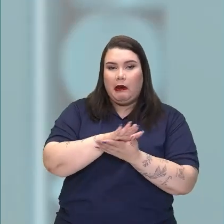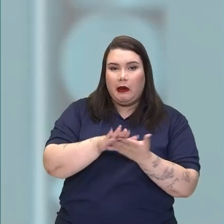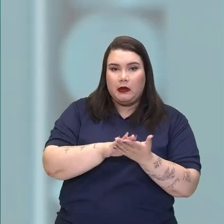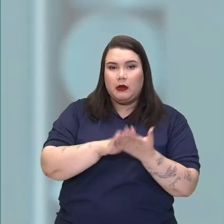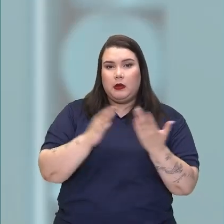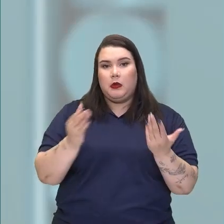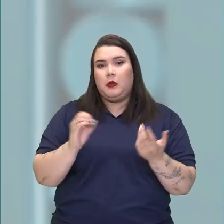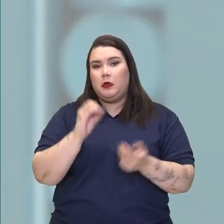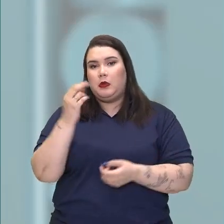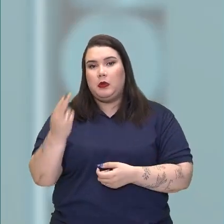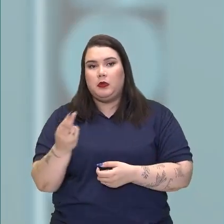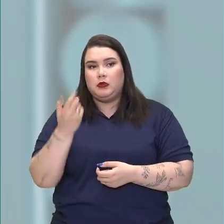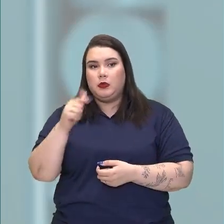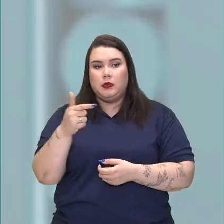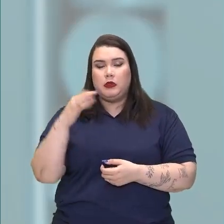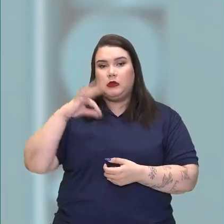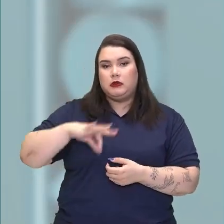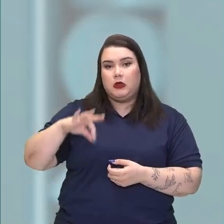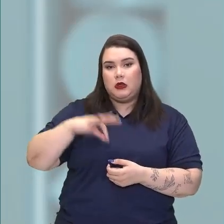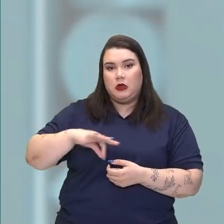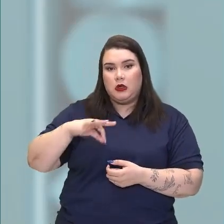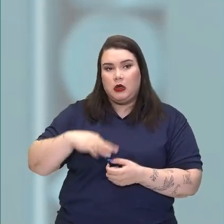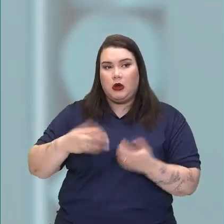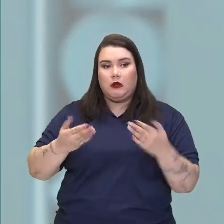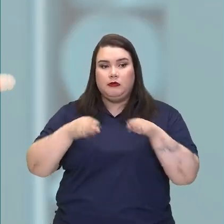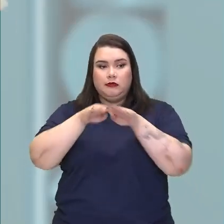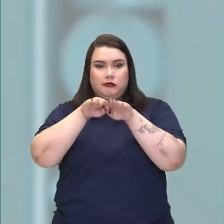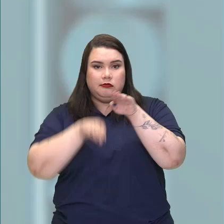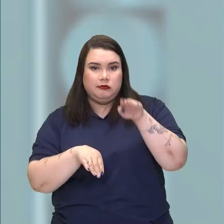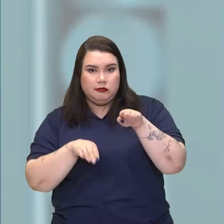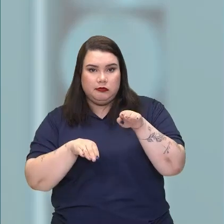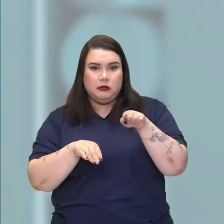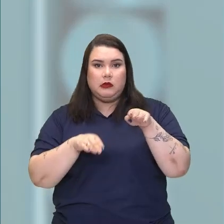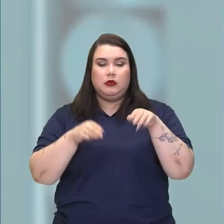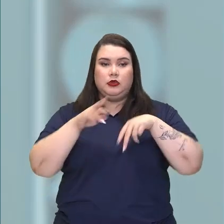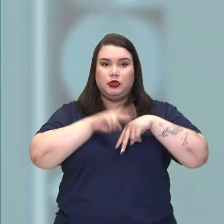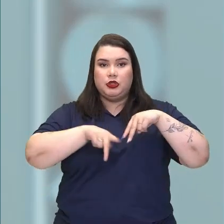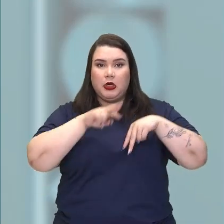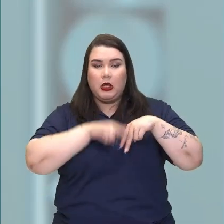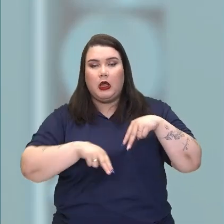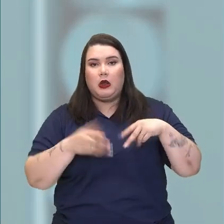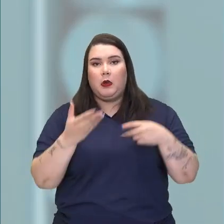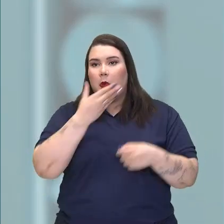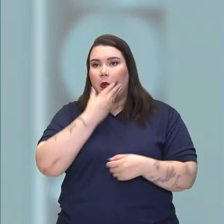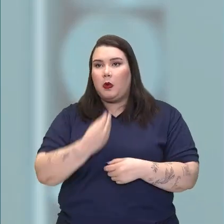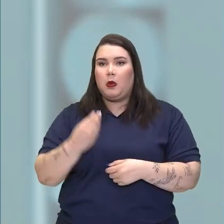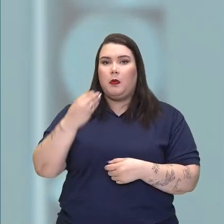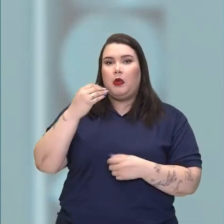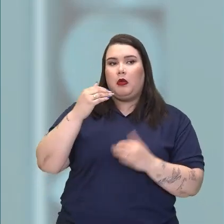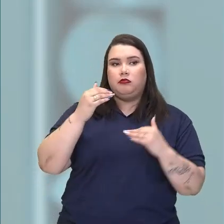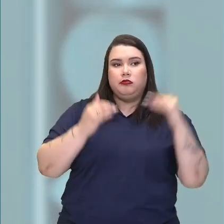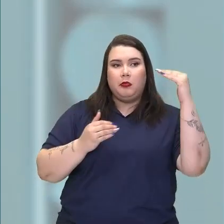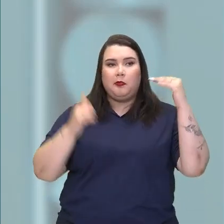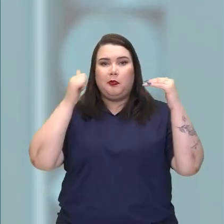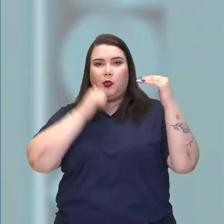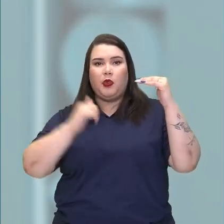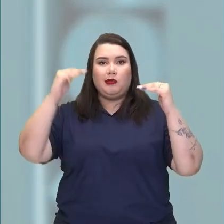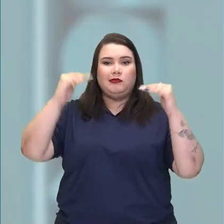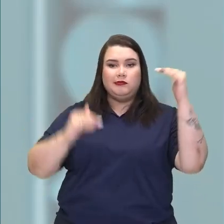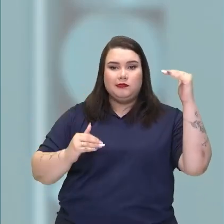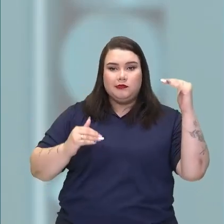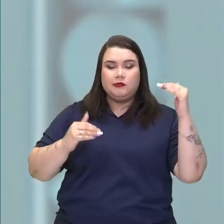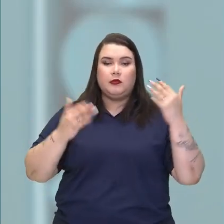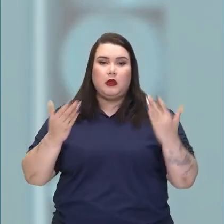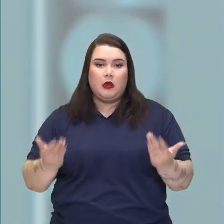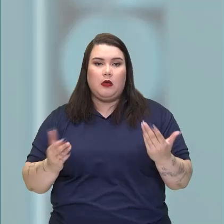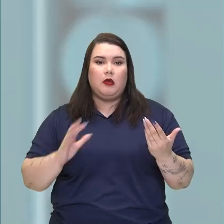ou não ter essa remuneração, a questão da desigualdade mesmo de gênero, enfim, então são desafios que o Brasil ainda tenta